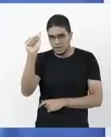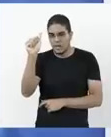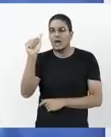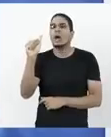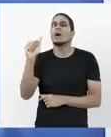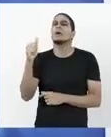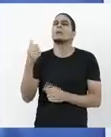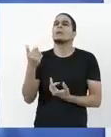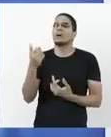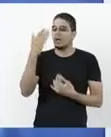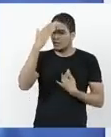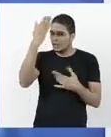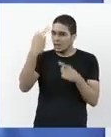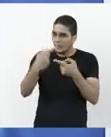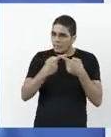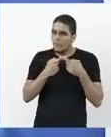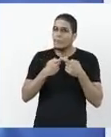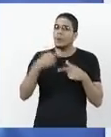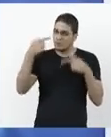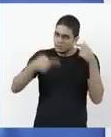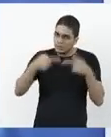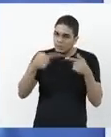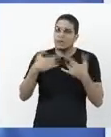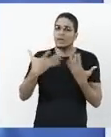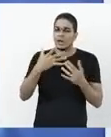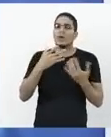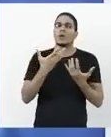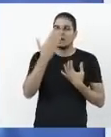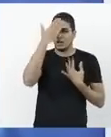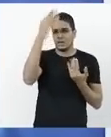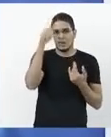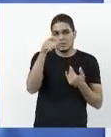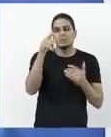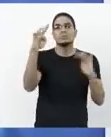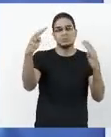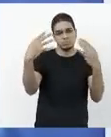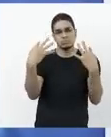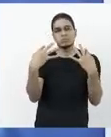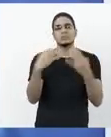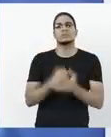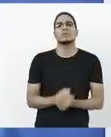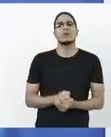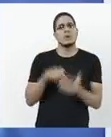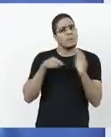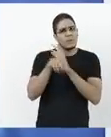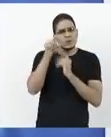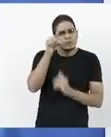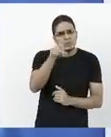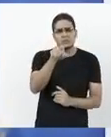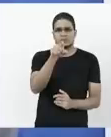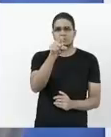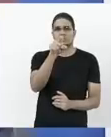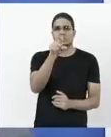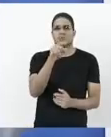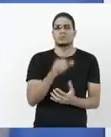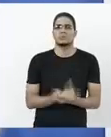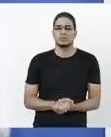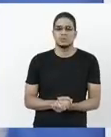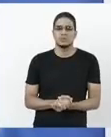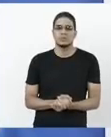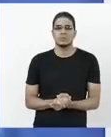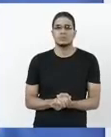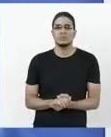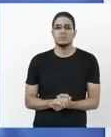participação, mas quero principalmente agradecer você pela atenção dispensada. E pergunto a você, Belém nesses